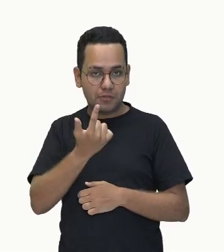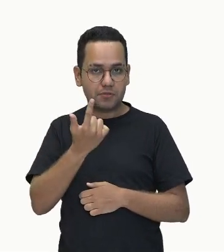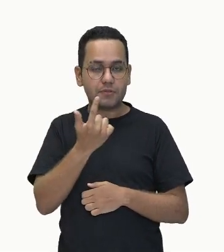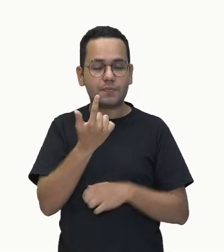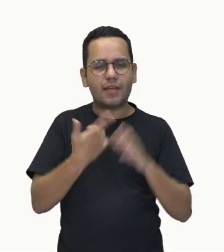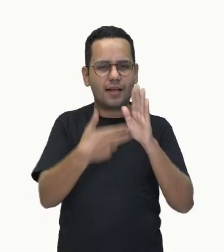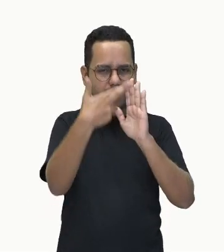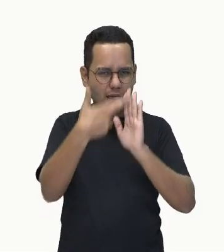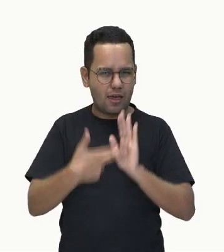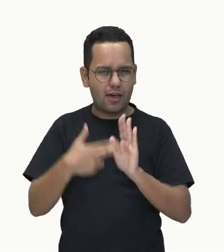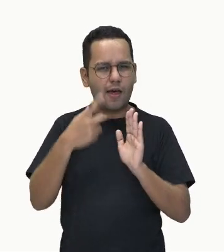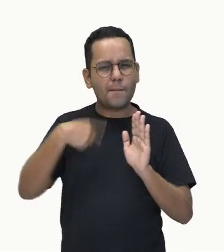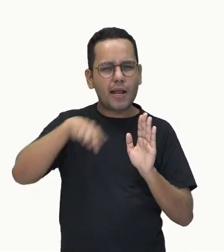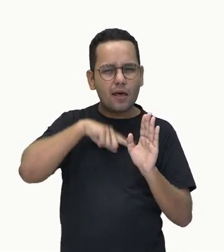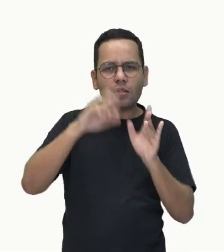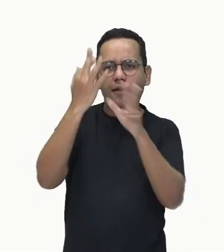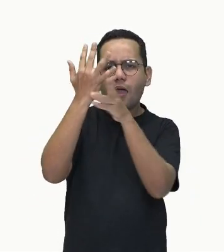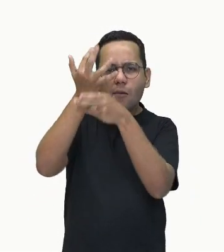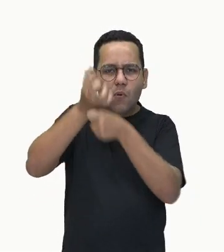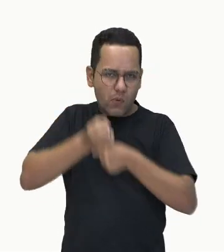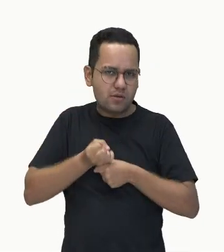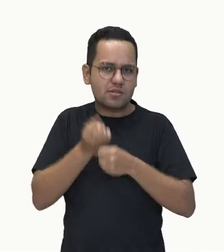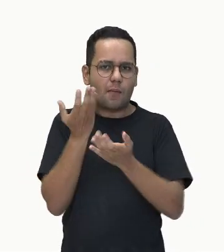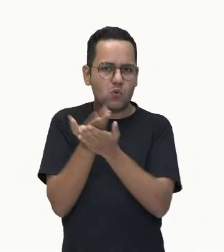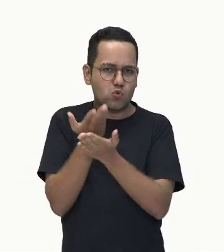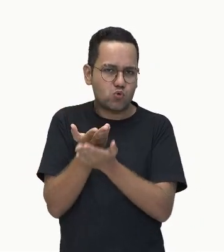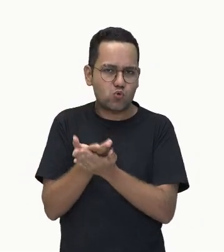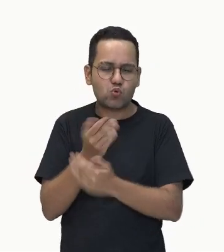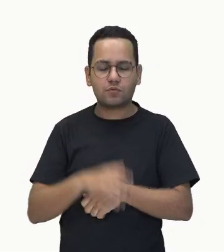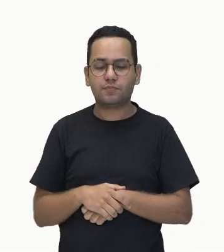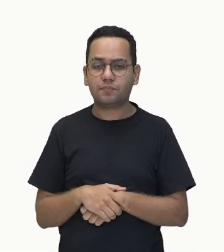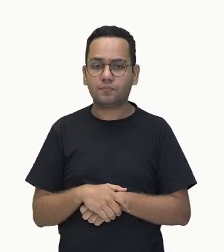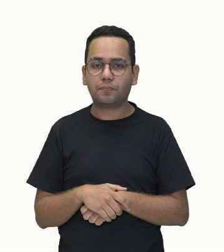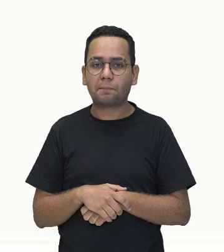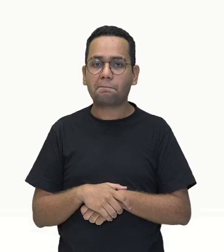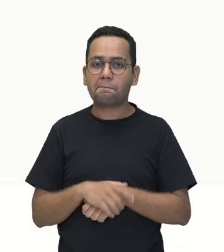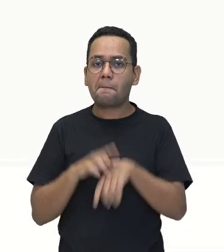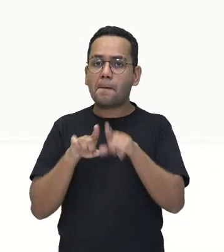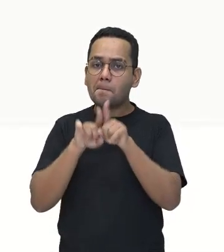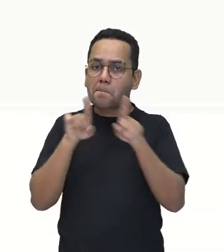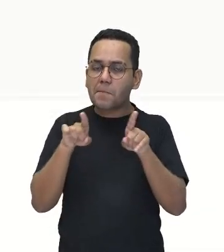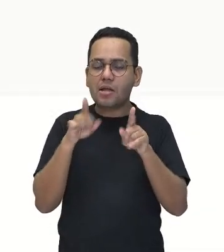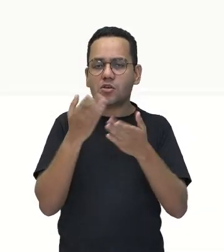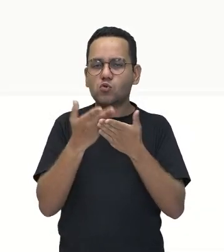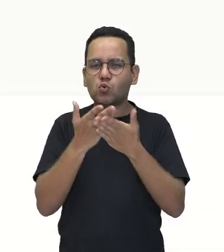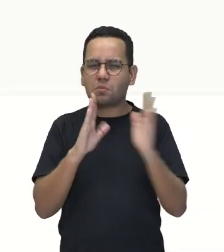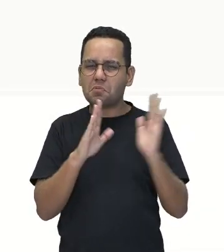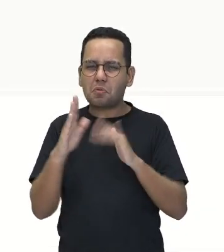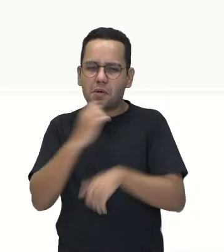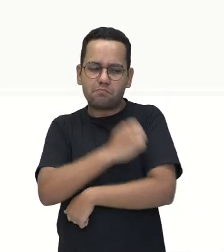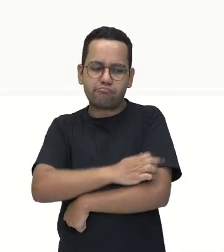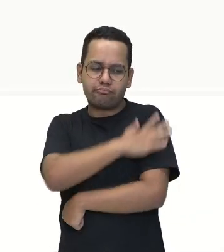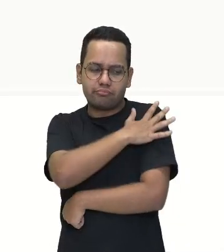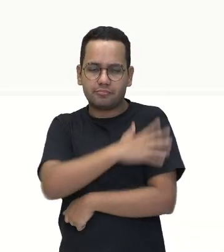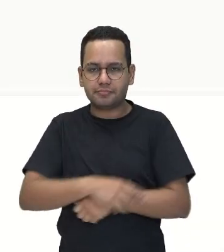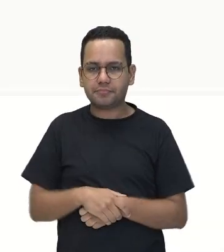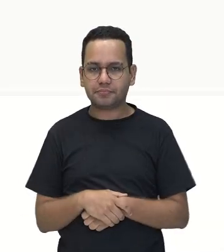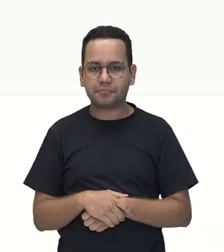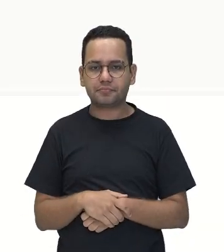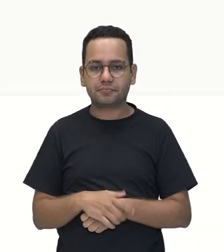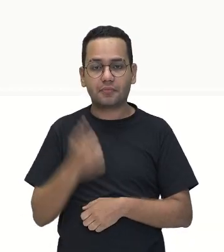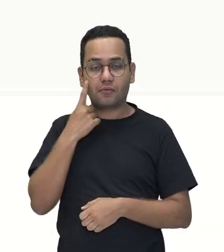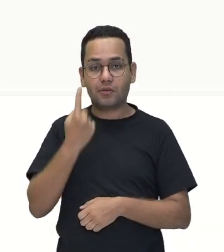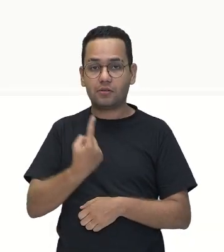relembrar tá que essas propriedades a gente estuda lá no ensino fundamental tá bom olha essa propriedade